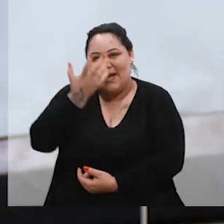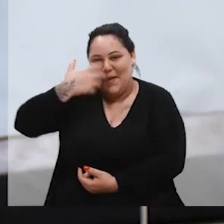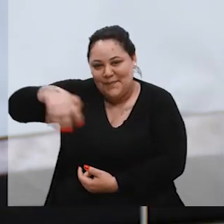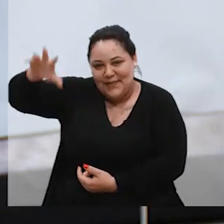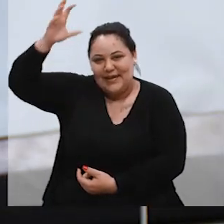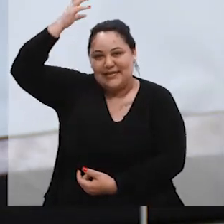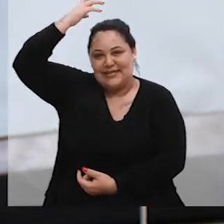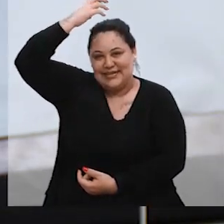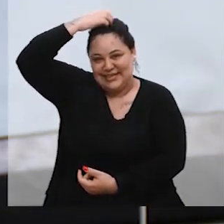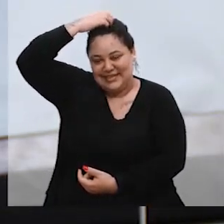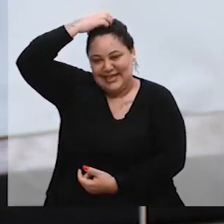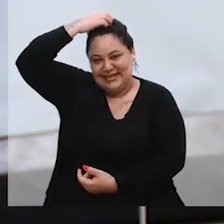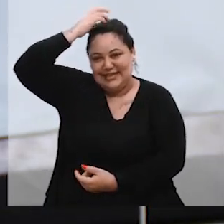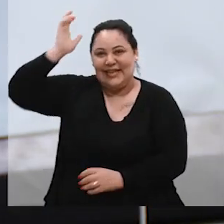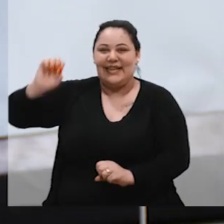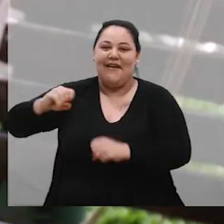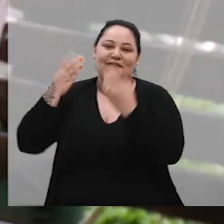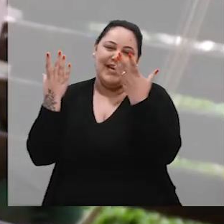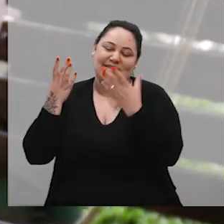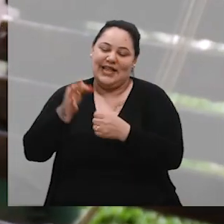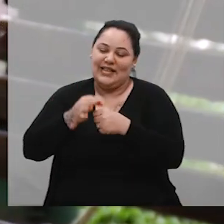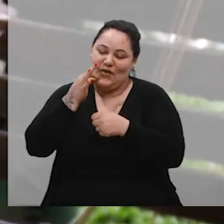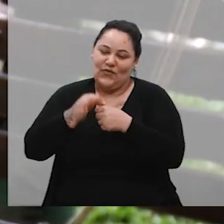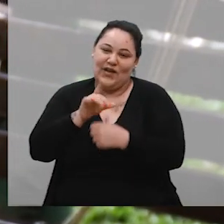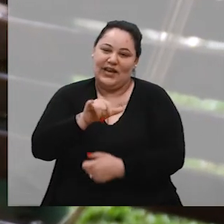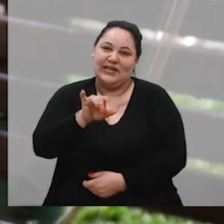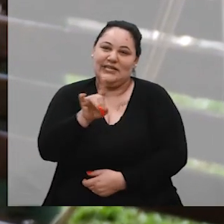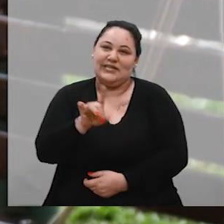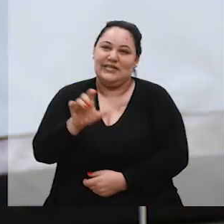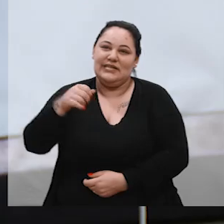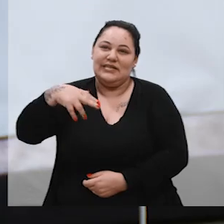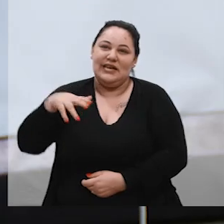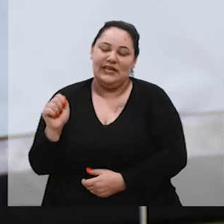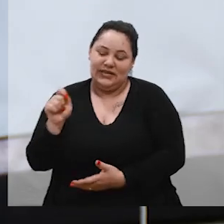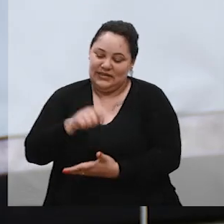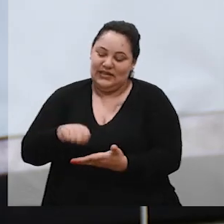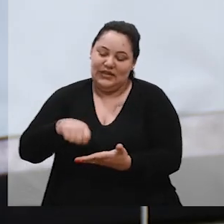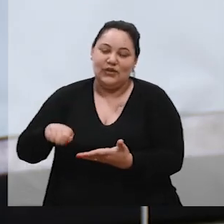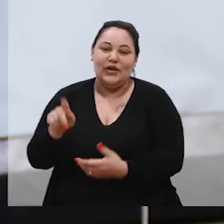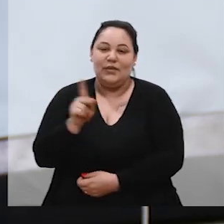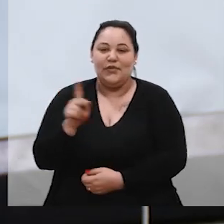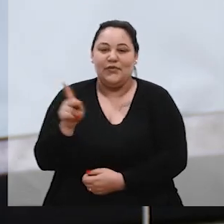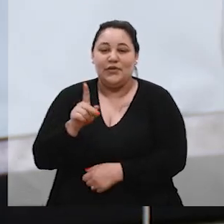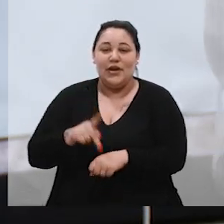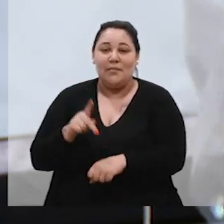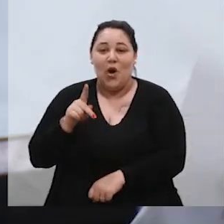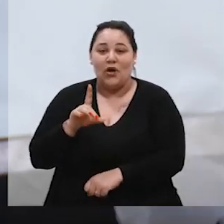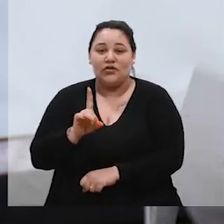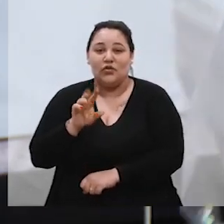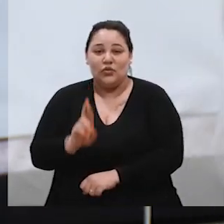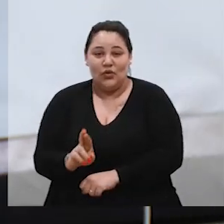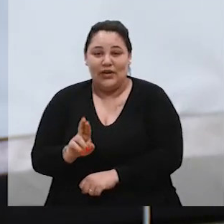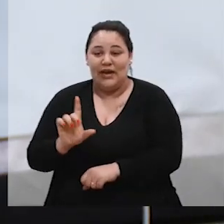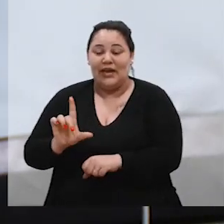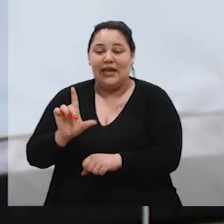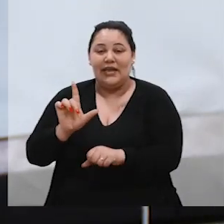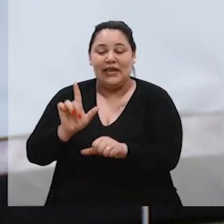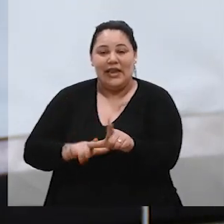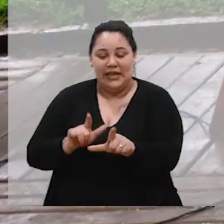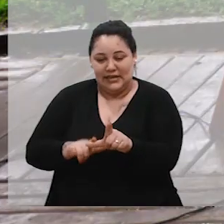Uva também, a Lisana Bertucci, escritora, professora, pós-doutora em letras e patrona da Feira do Livro